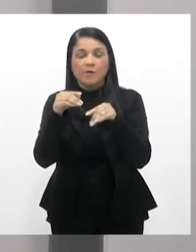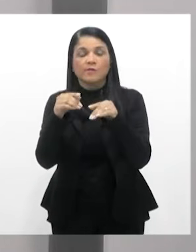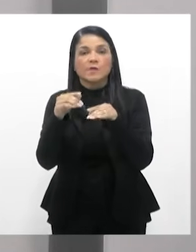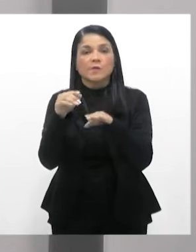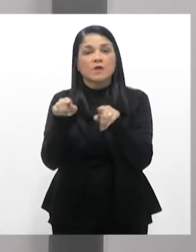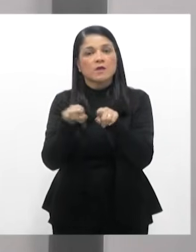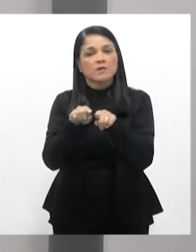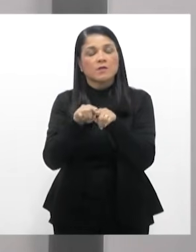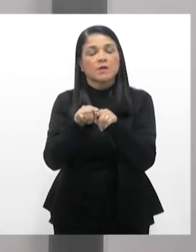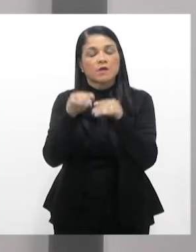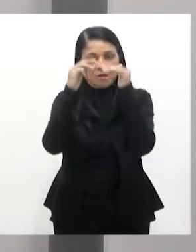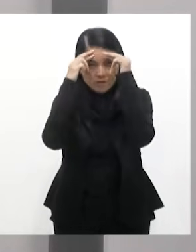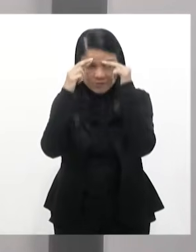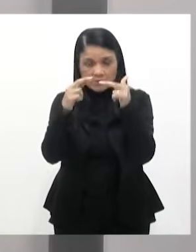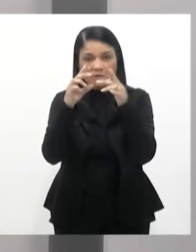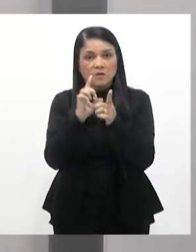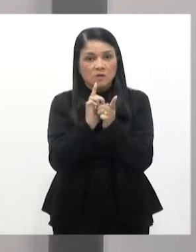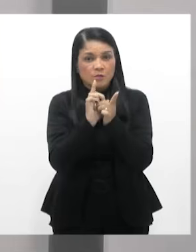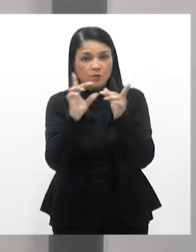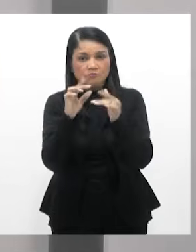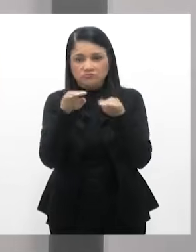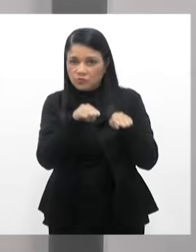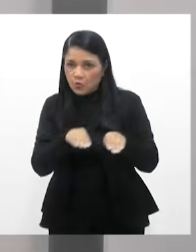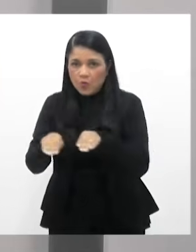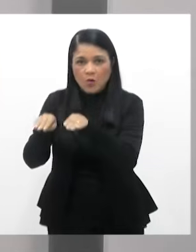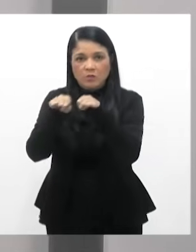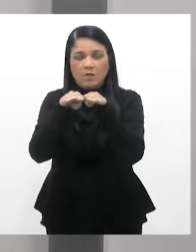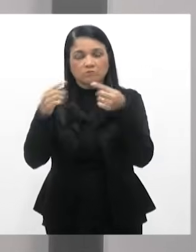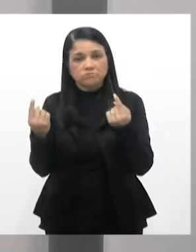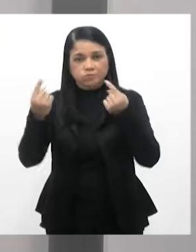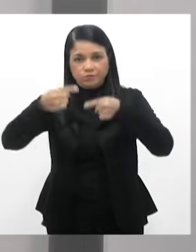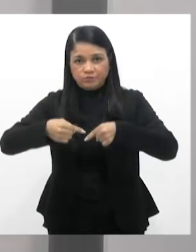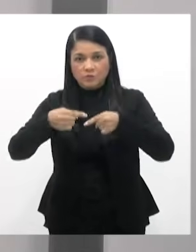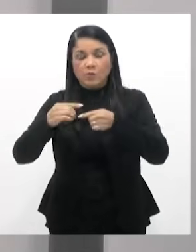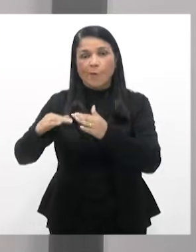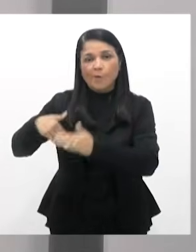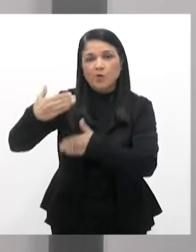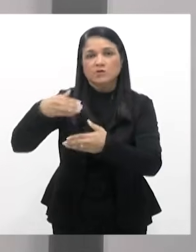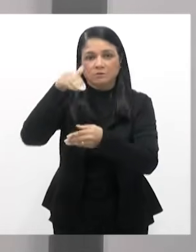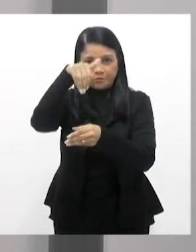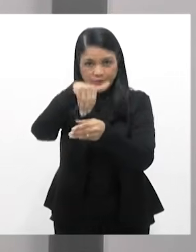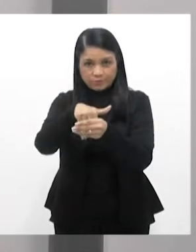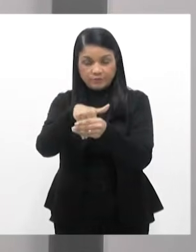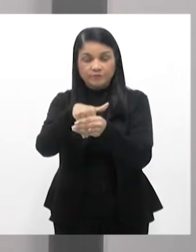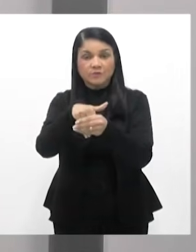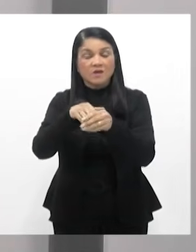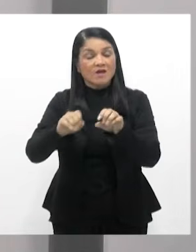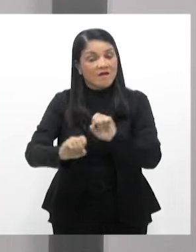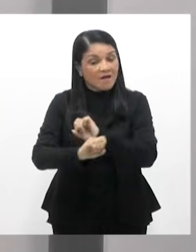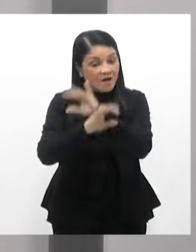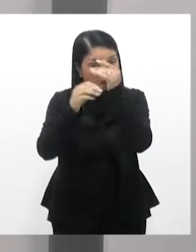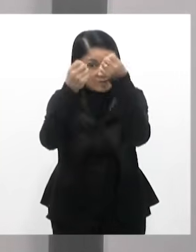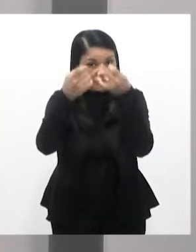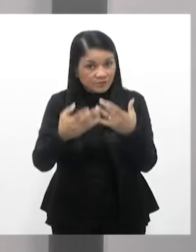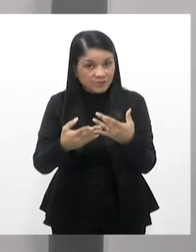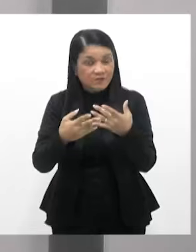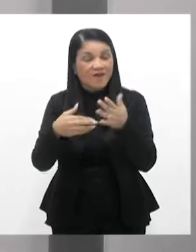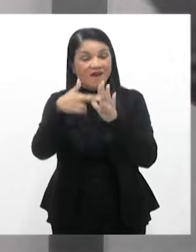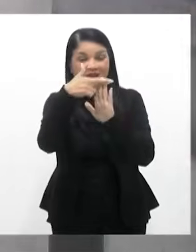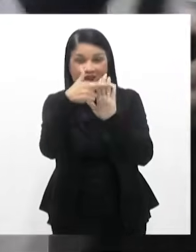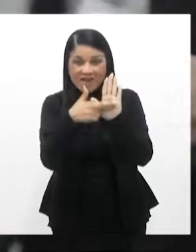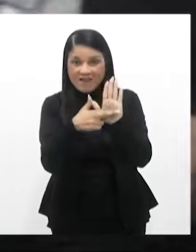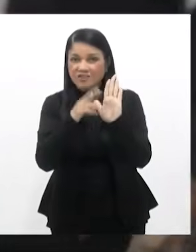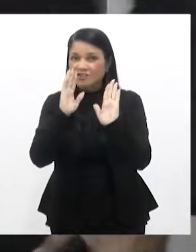princípio democrático da igualdade de disputa no processo eleitoral, deixando claro mais uma vez, esse regramento já